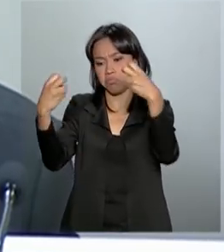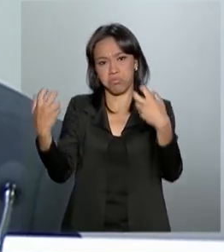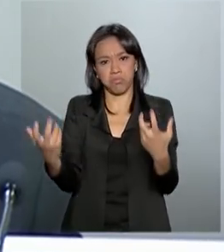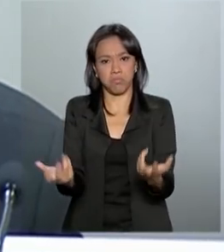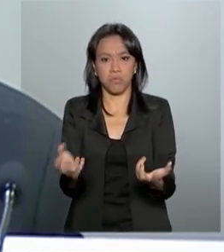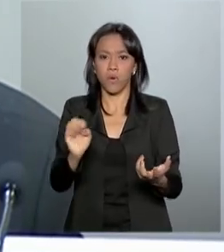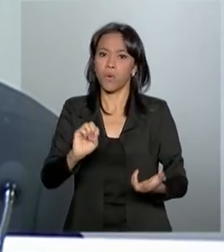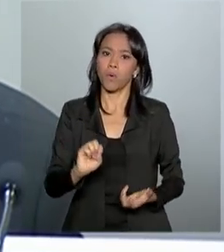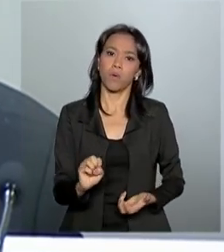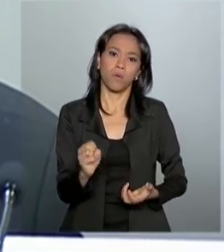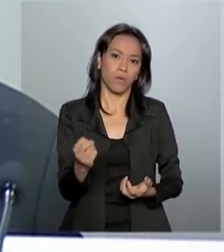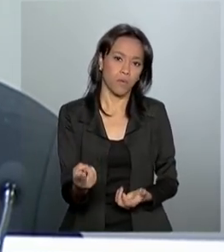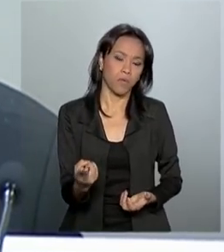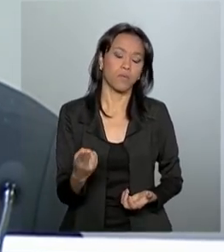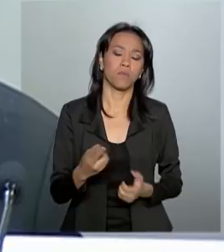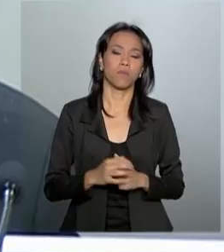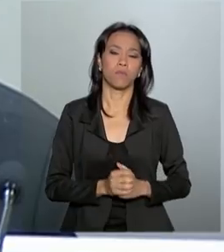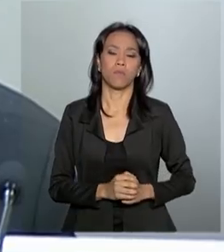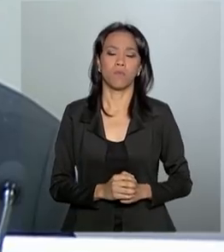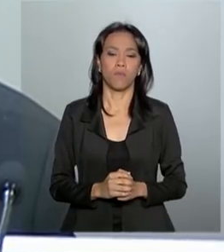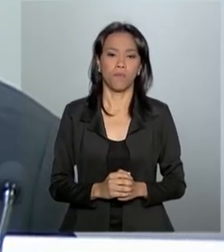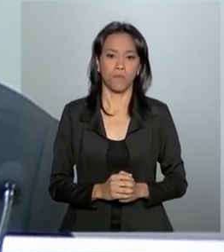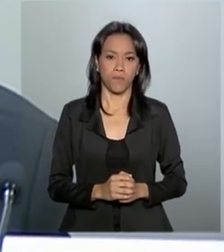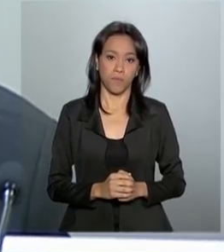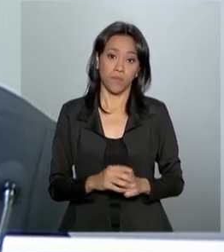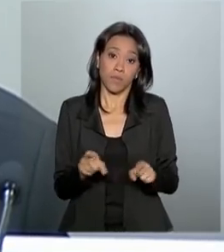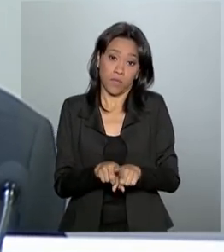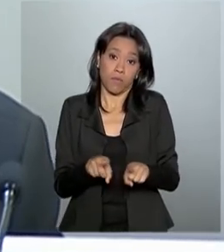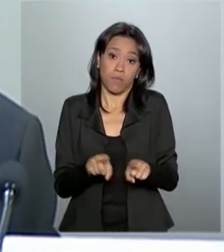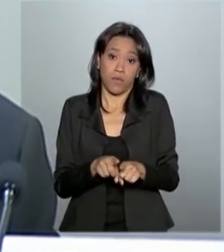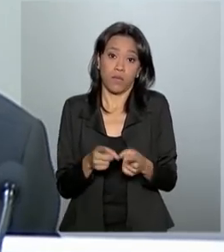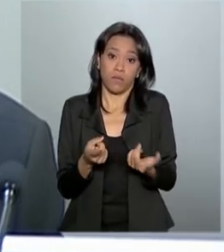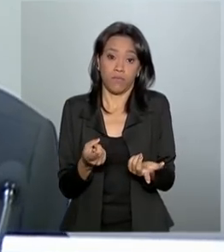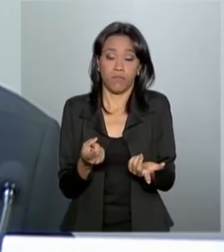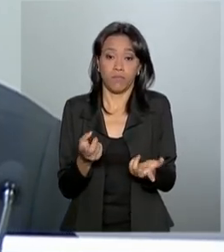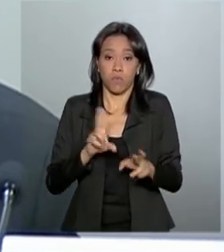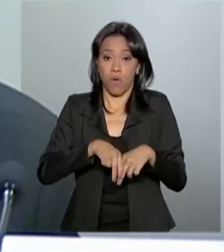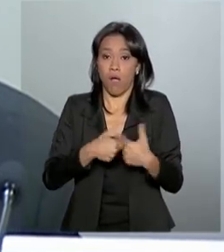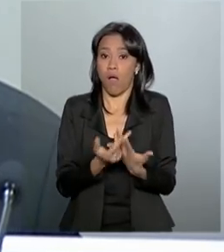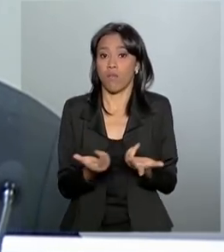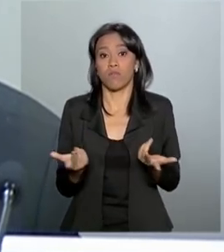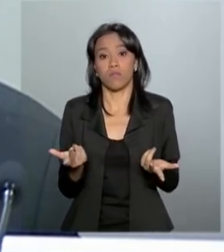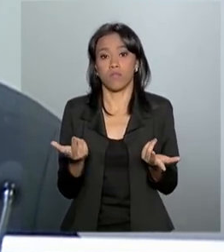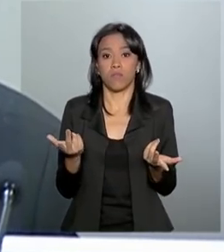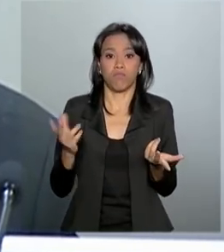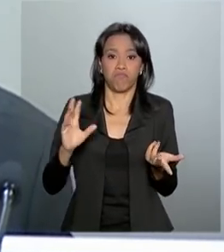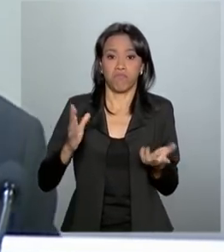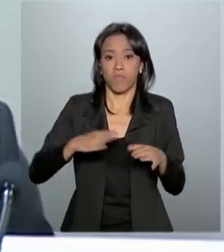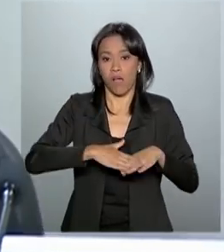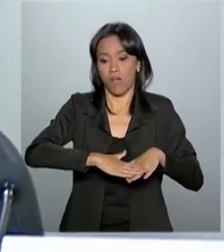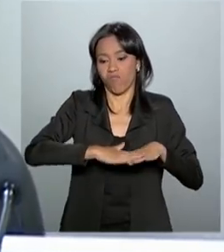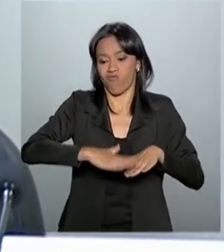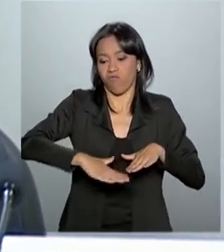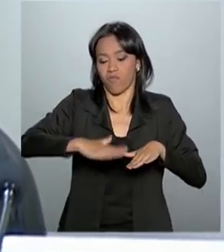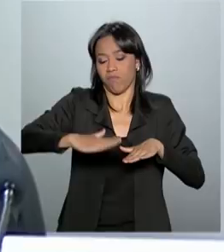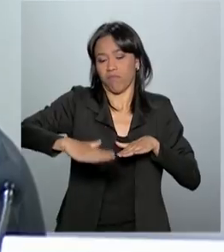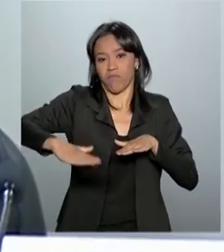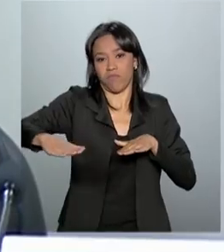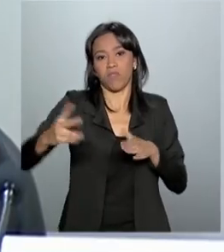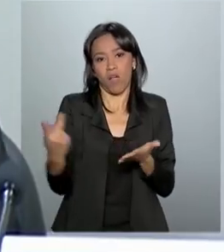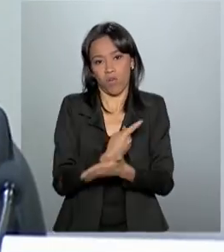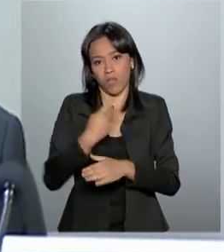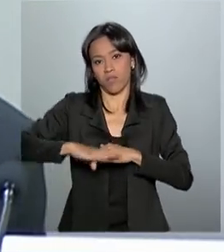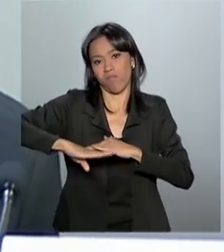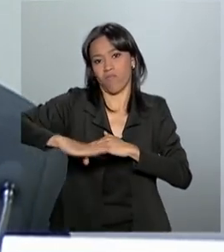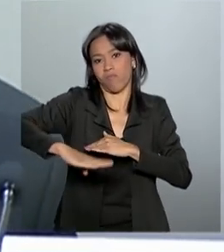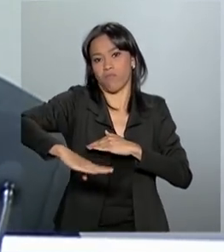das condições não ideais da rodovia, que esperamos, como disse aqui, que